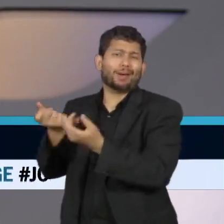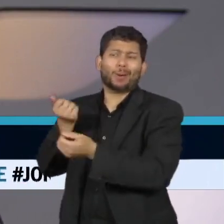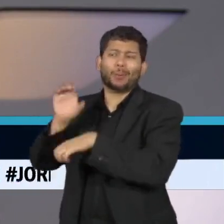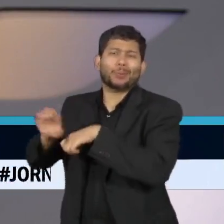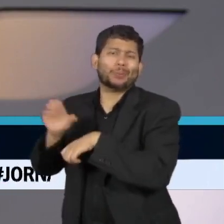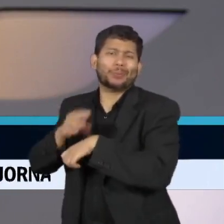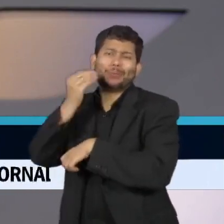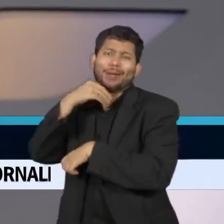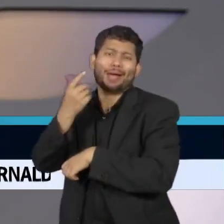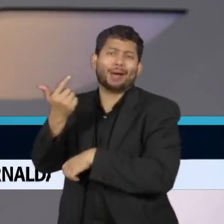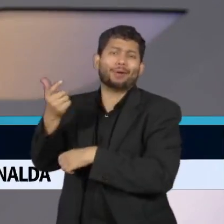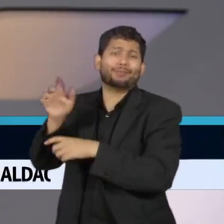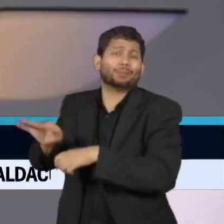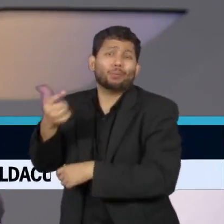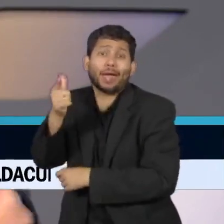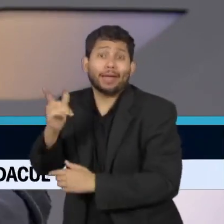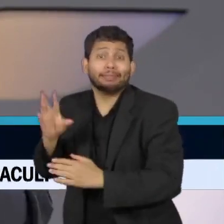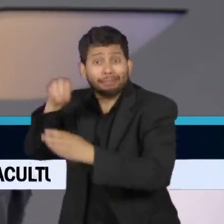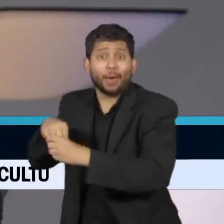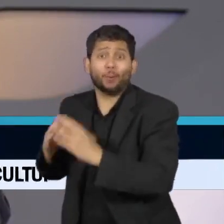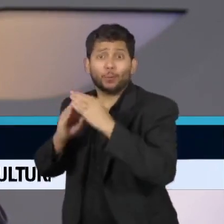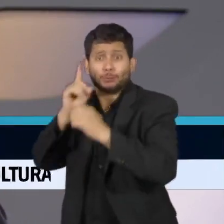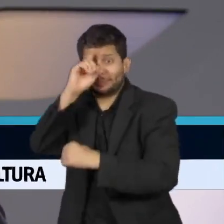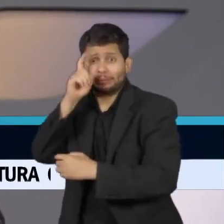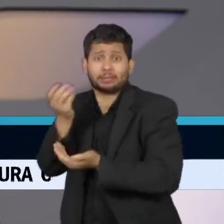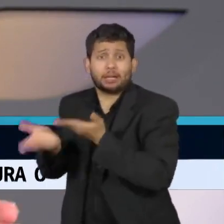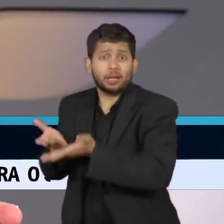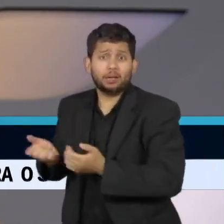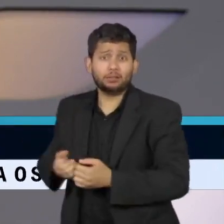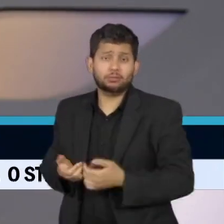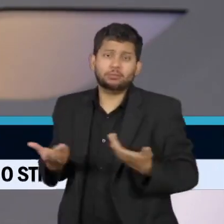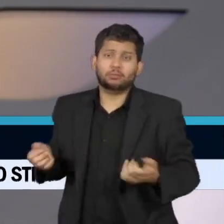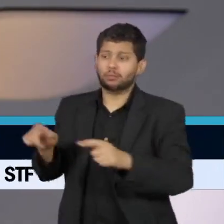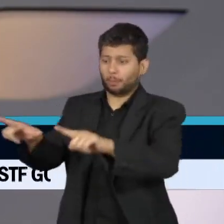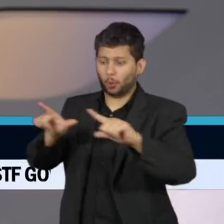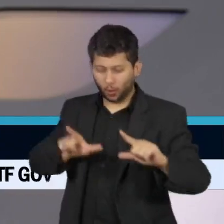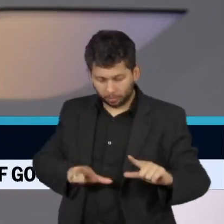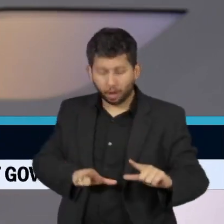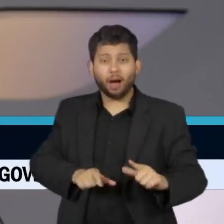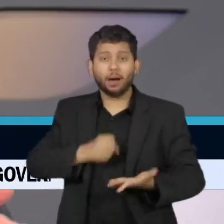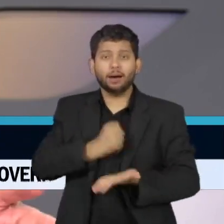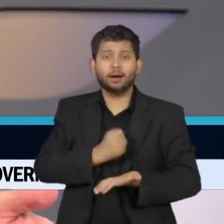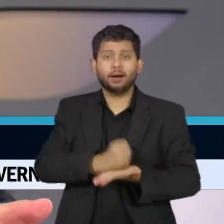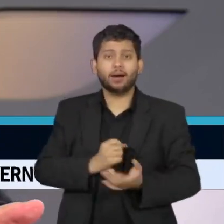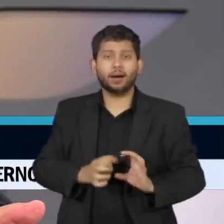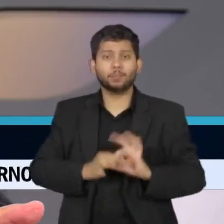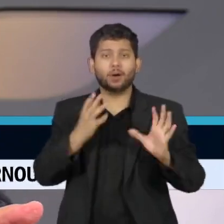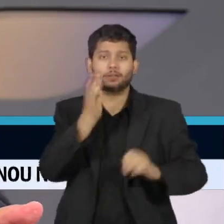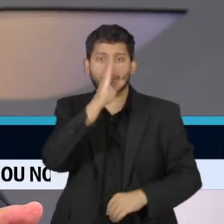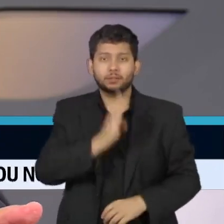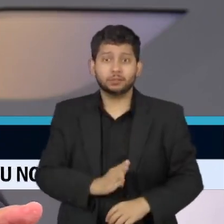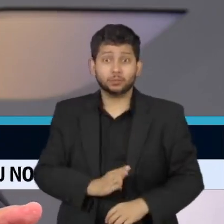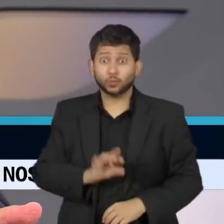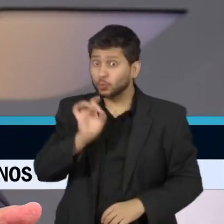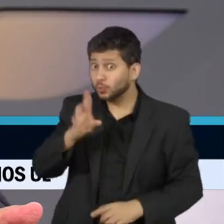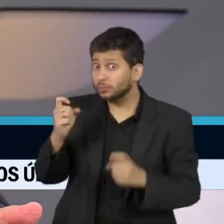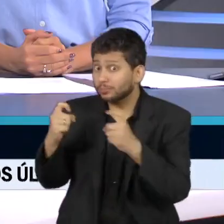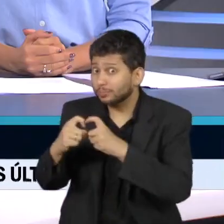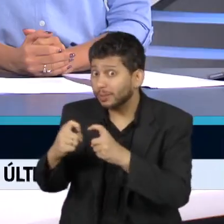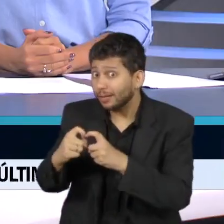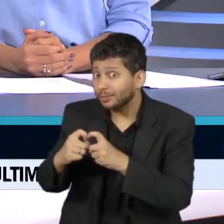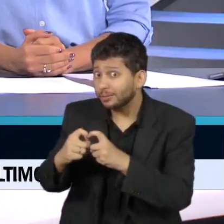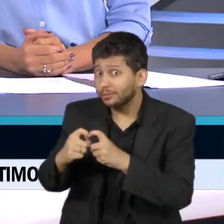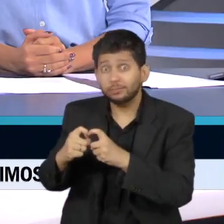nem hospital, e mesmo no próprio Brasil, para você revalidar o diploma, tem que revalidar o diploma para valer, mas não somente dos médicos formados